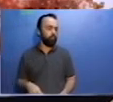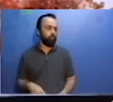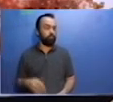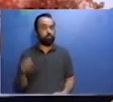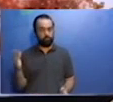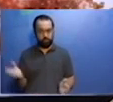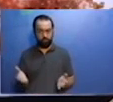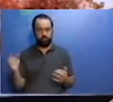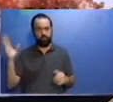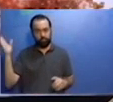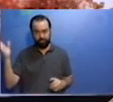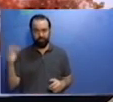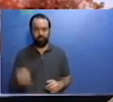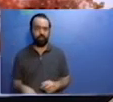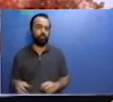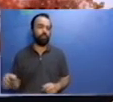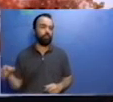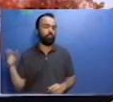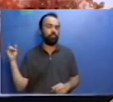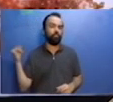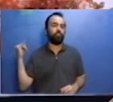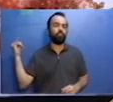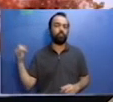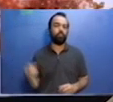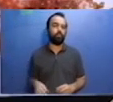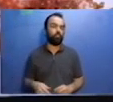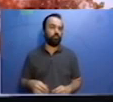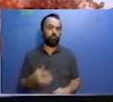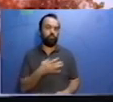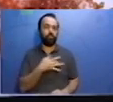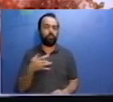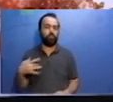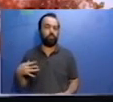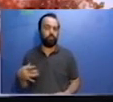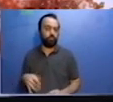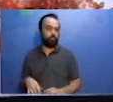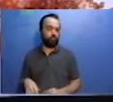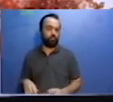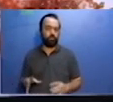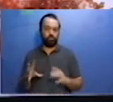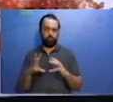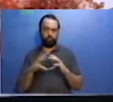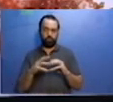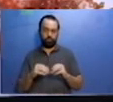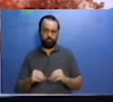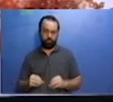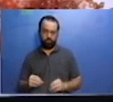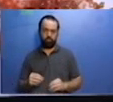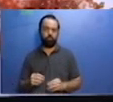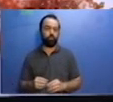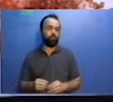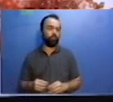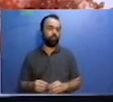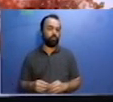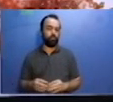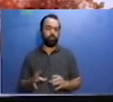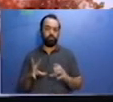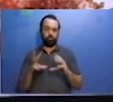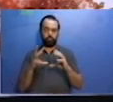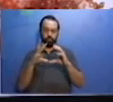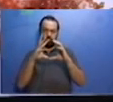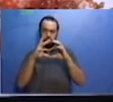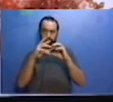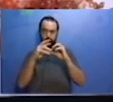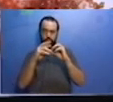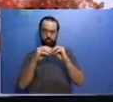Bom, agora um dos aspectos mais importantes dos fungos é o seu papel decompositor. Decompor é degradar a